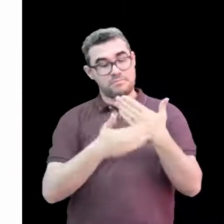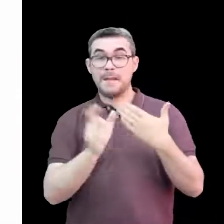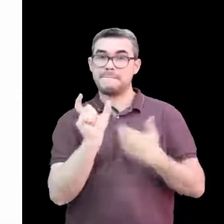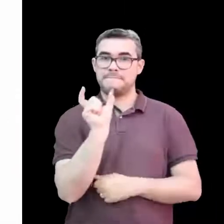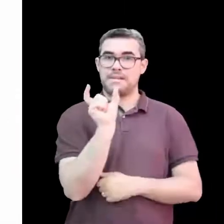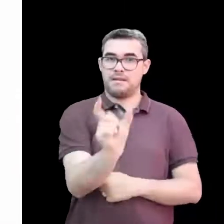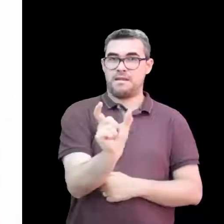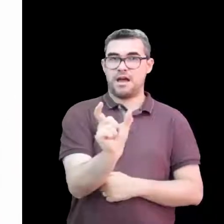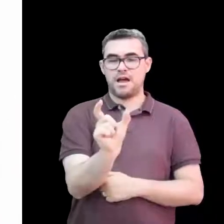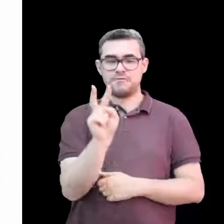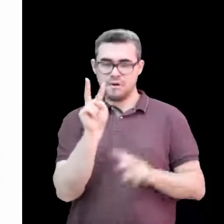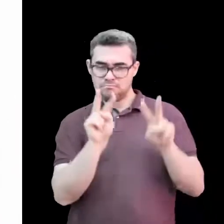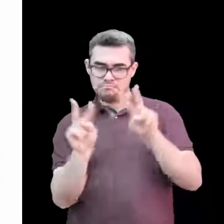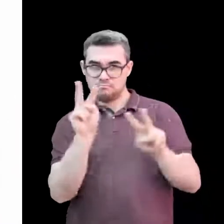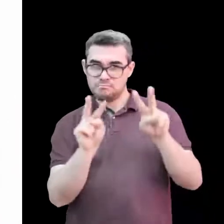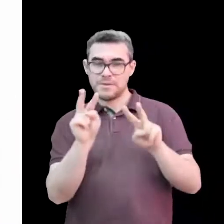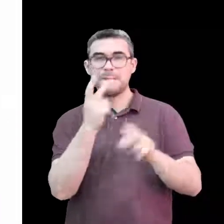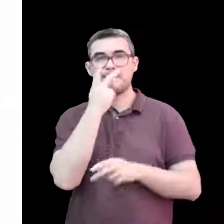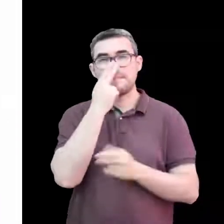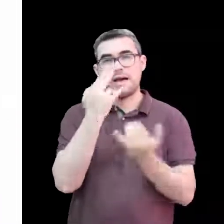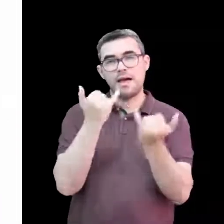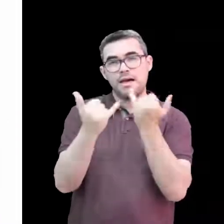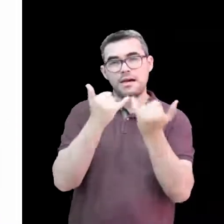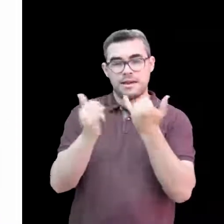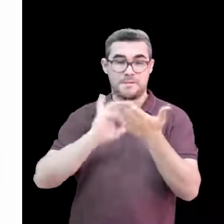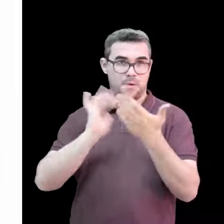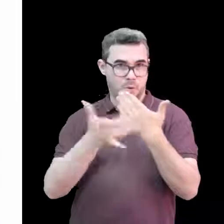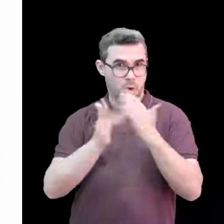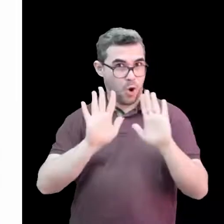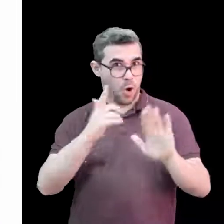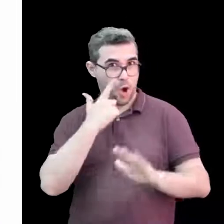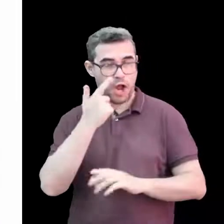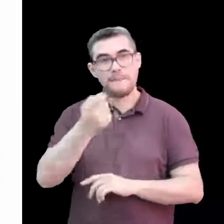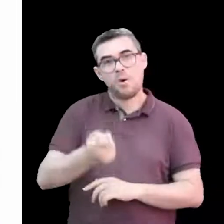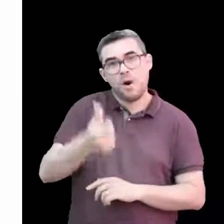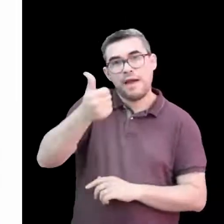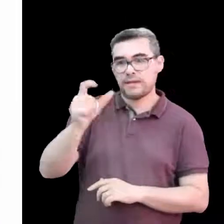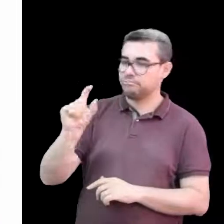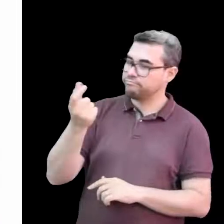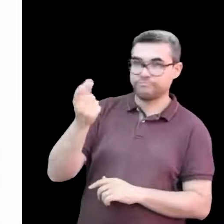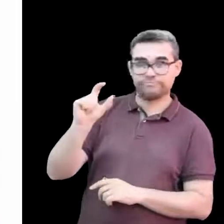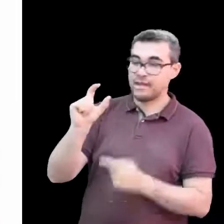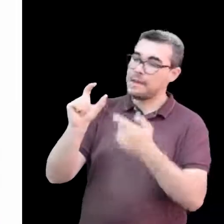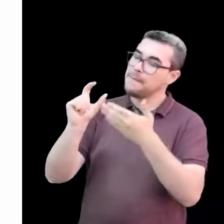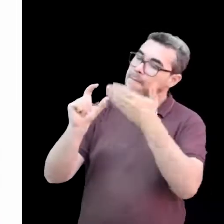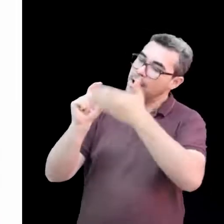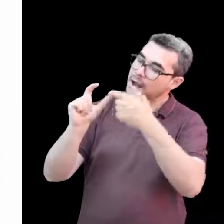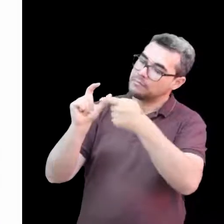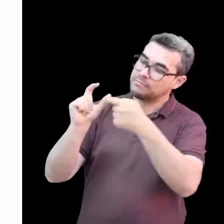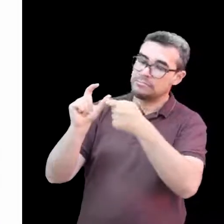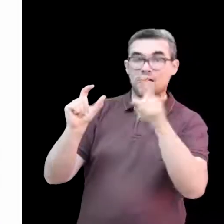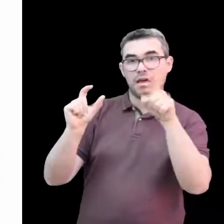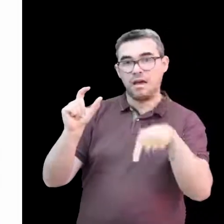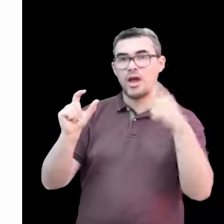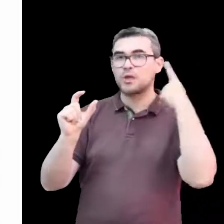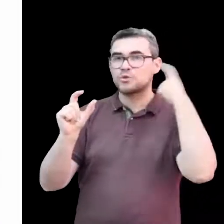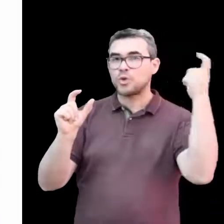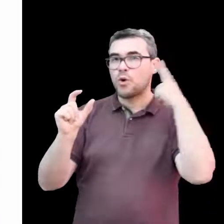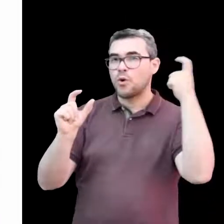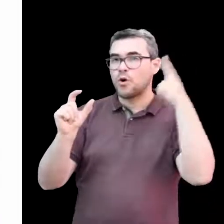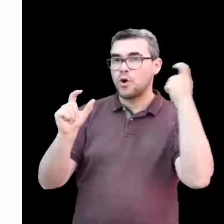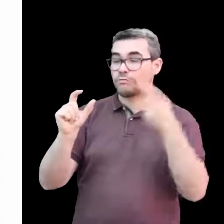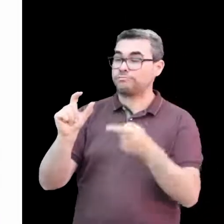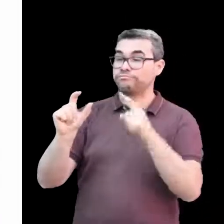É como uma moeda. De um lado fica o significante, que é a imagem acústica e psíquica